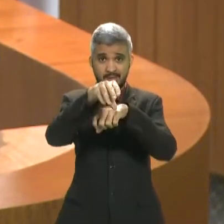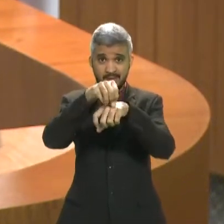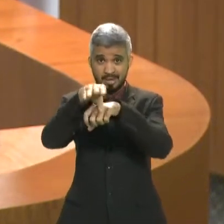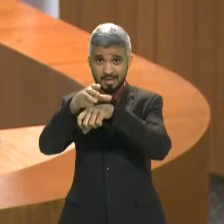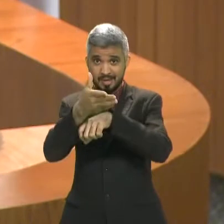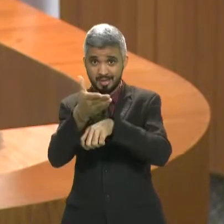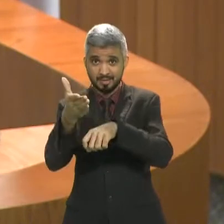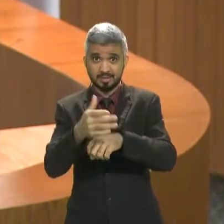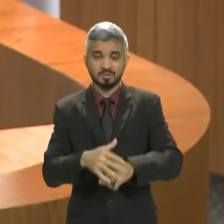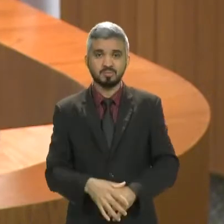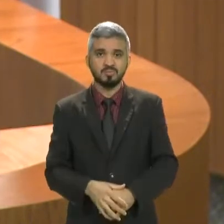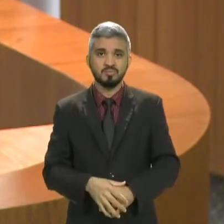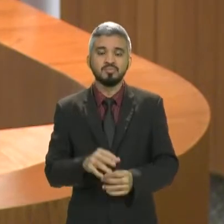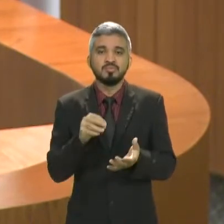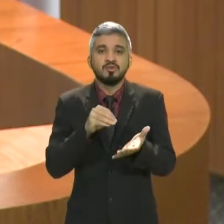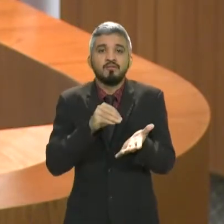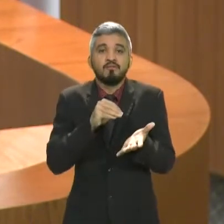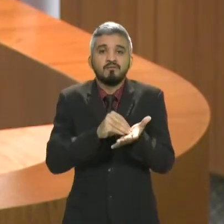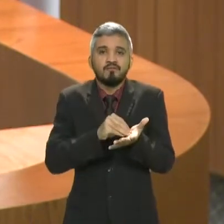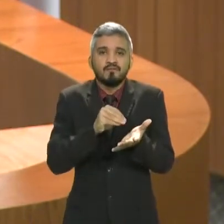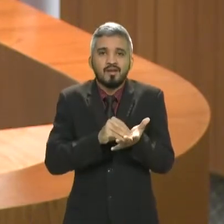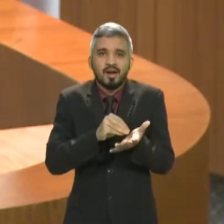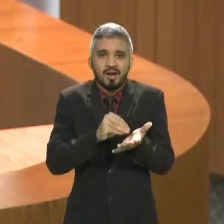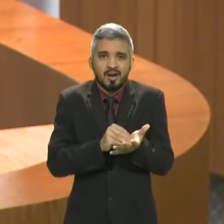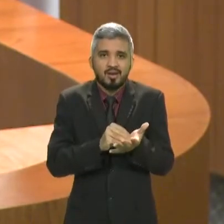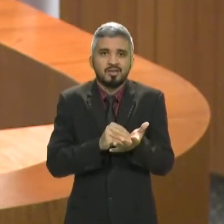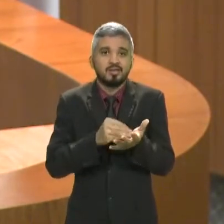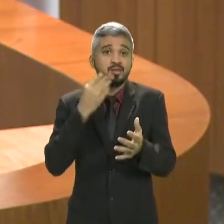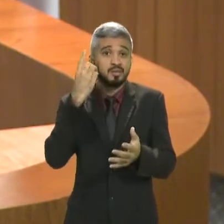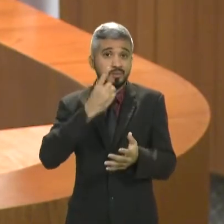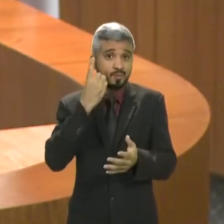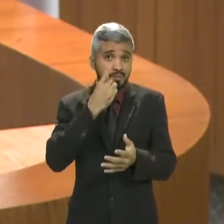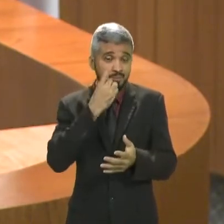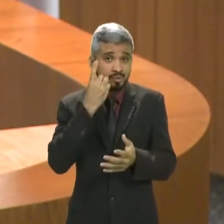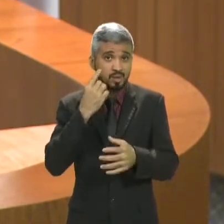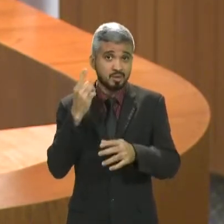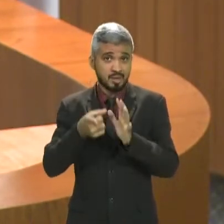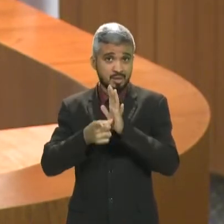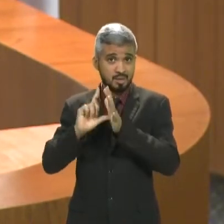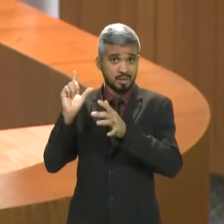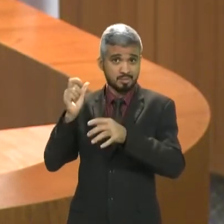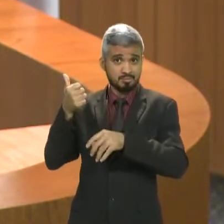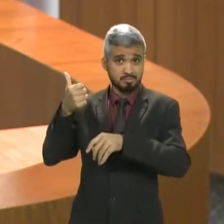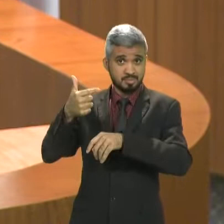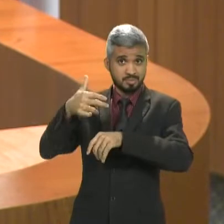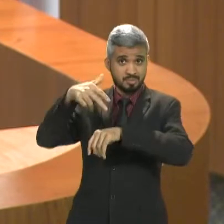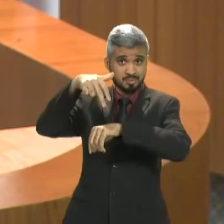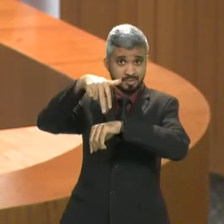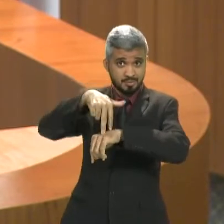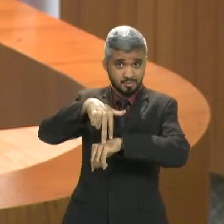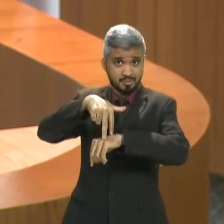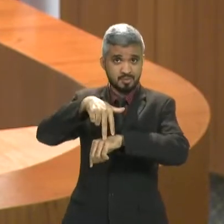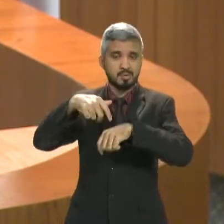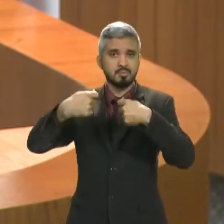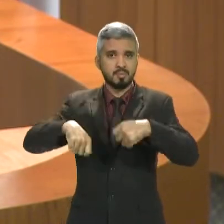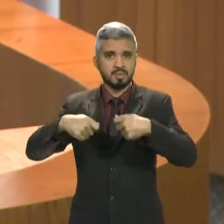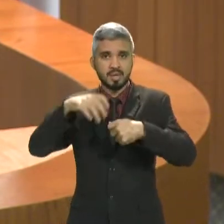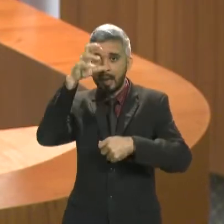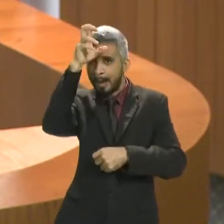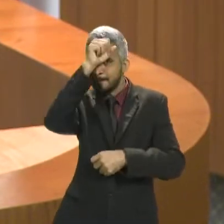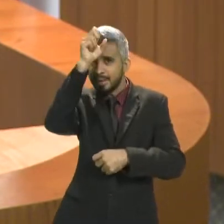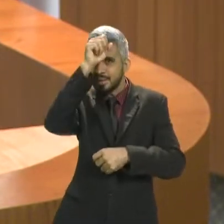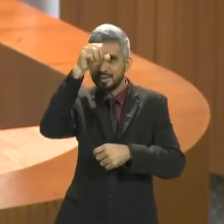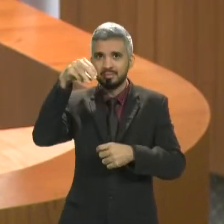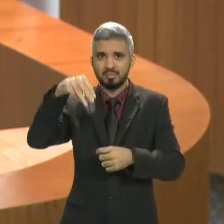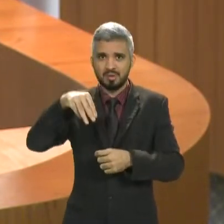que aqui ainda está faltando para esses deputados que vieram aqui a esta tribuna aprender um pouco de matemática, deputado